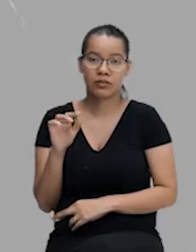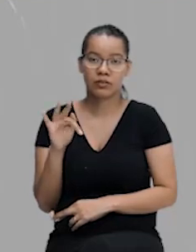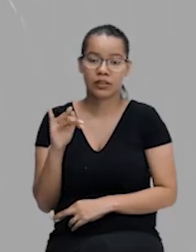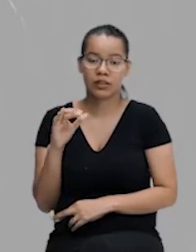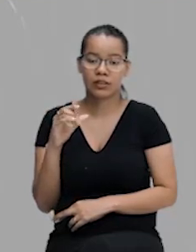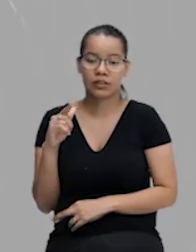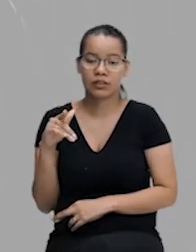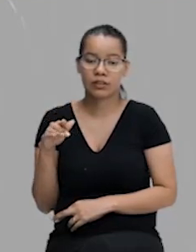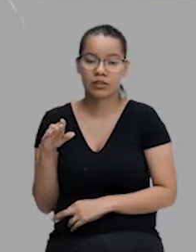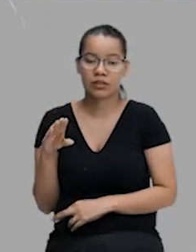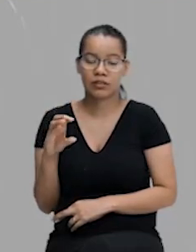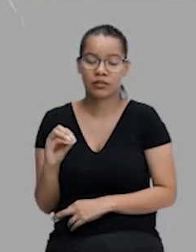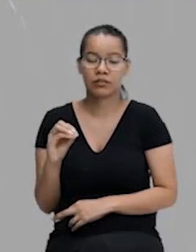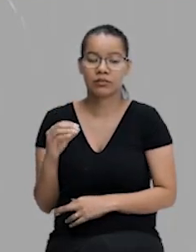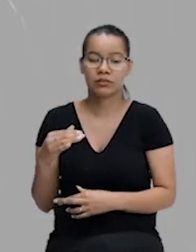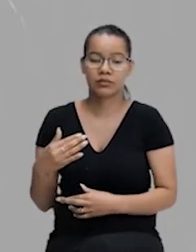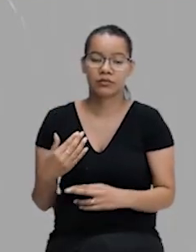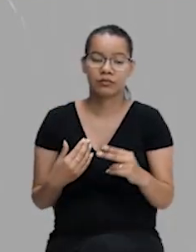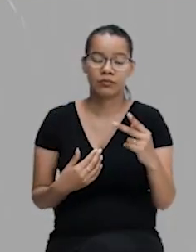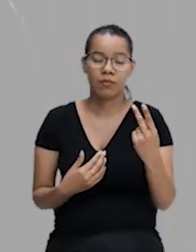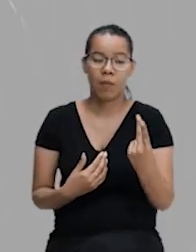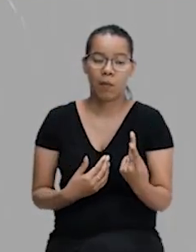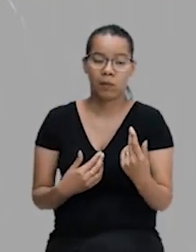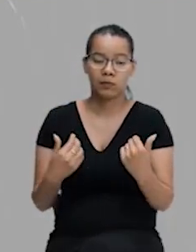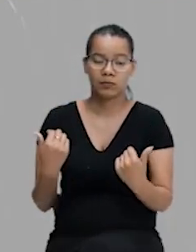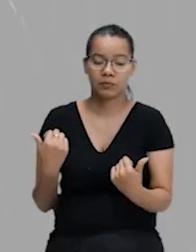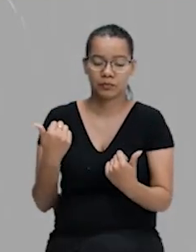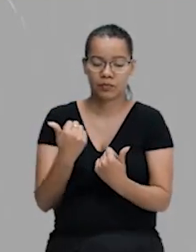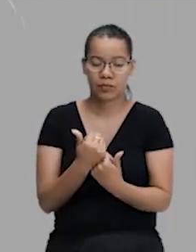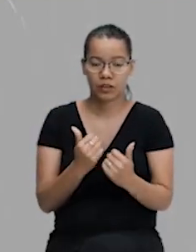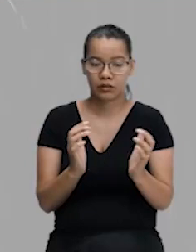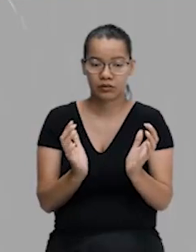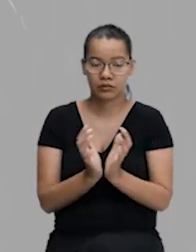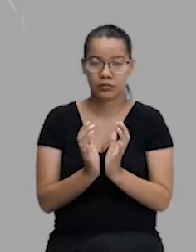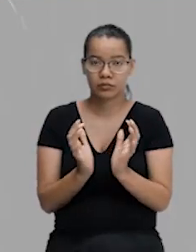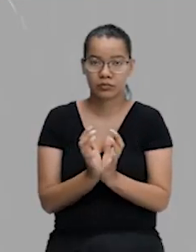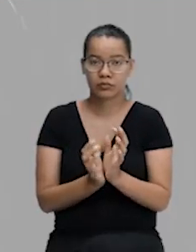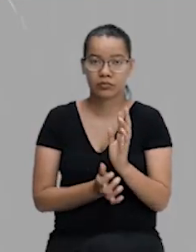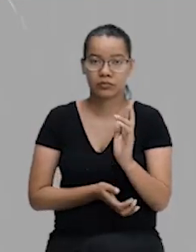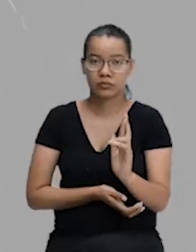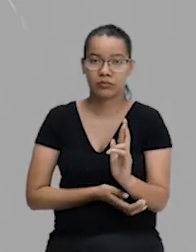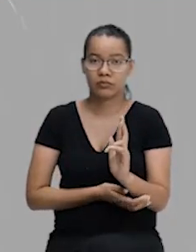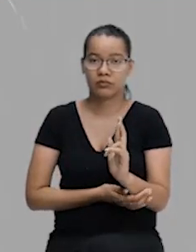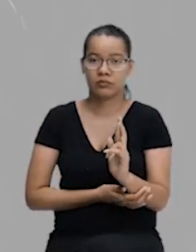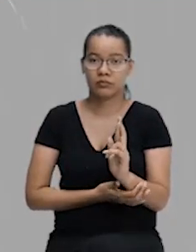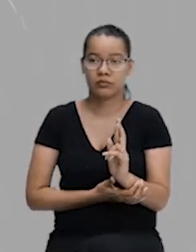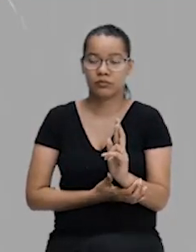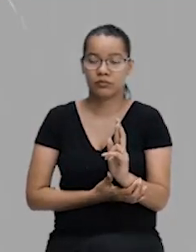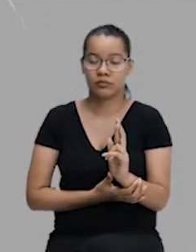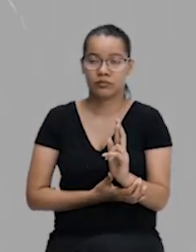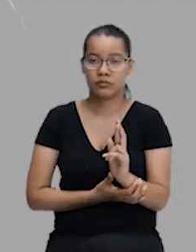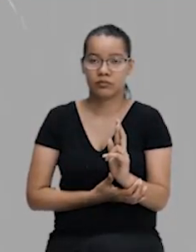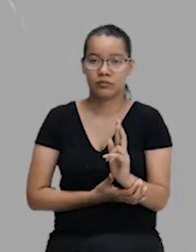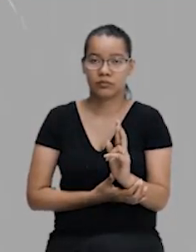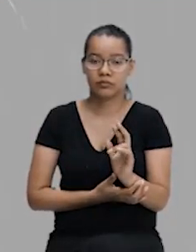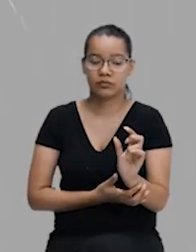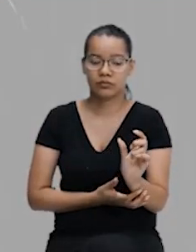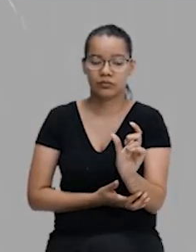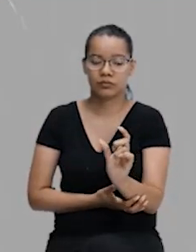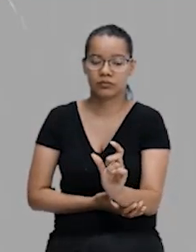álcool, certo? O hidrogênio foi substituído por um grupo R, um radical, ou seja, por uma